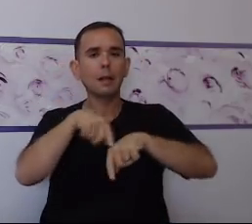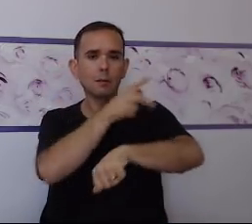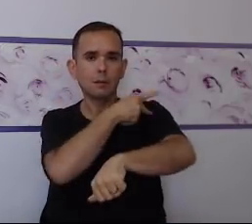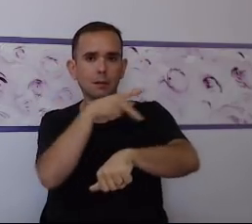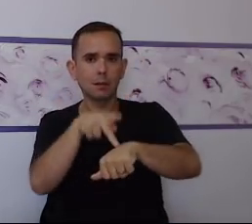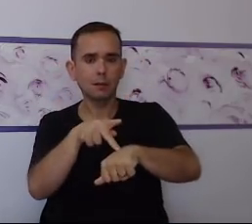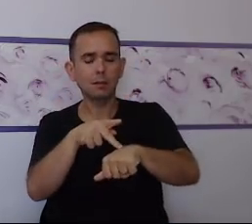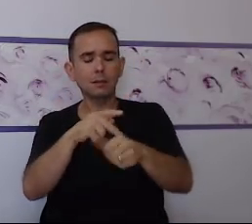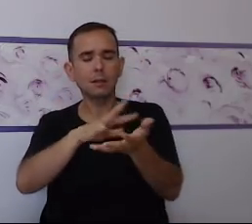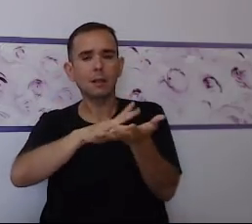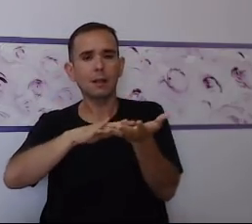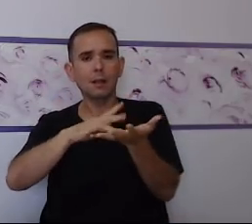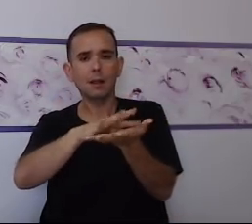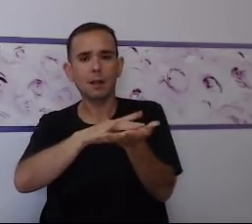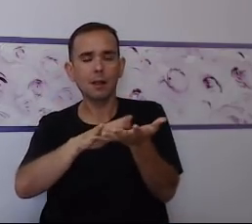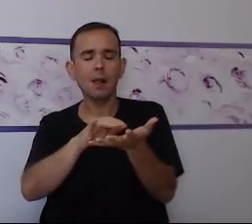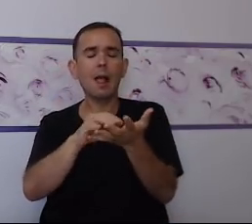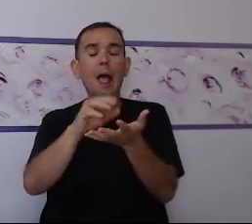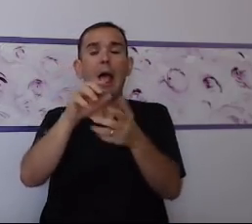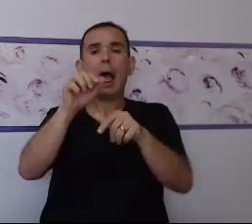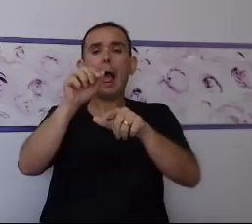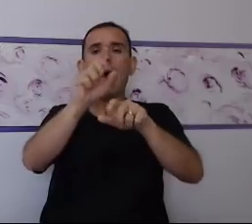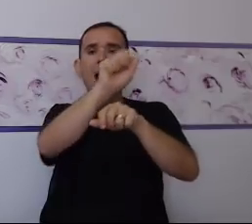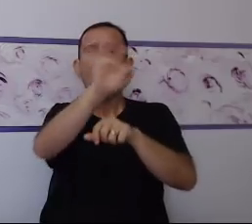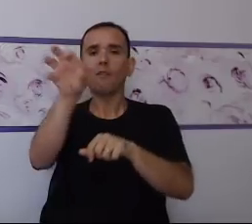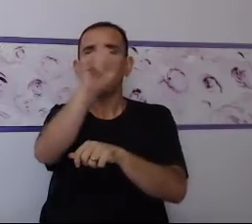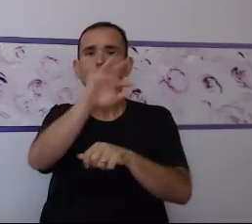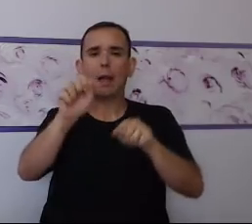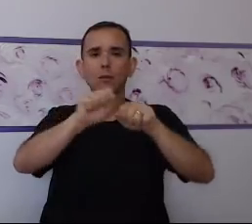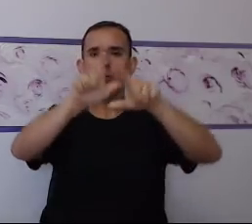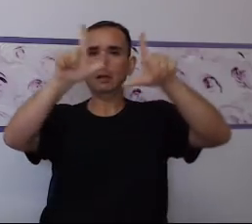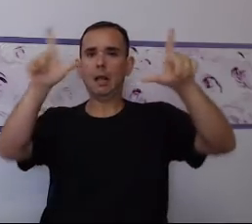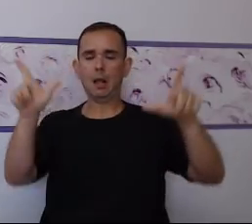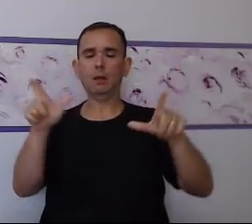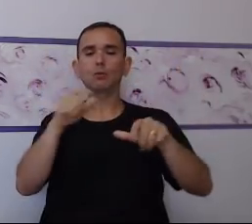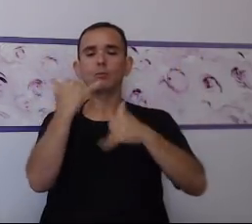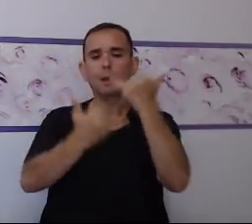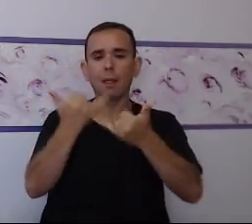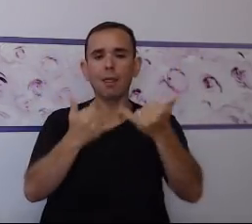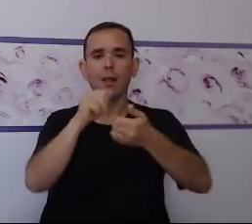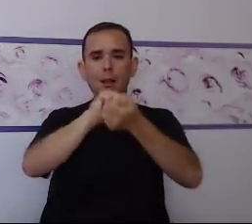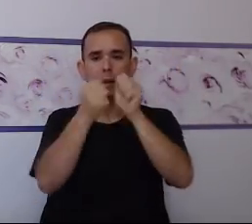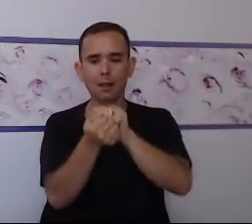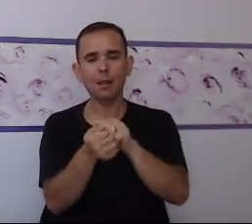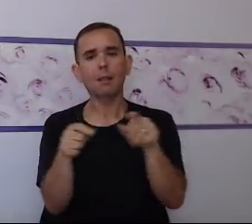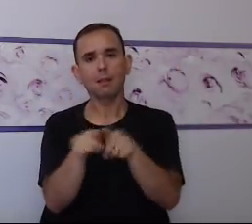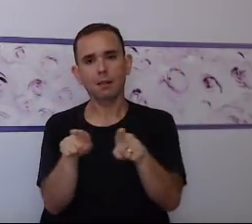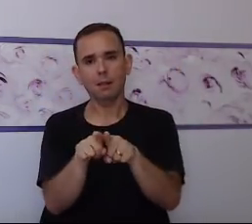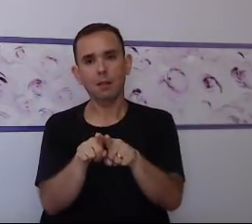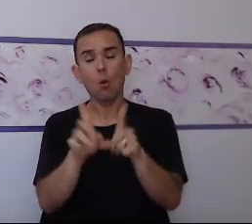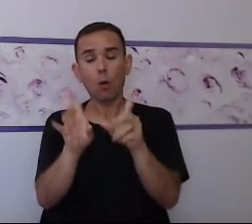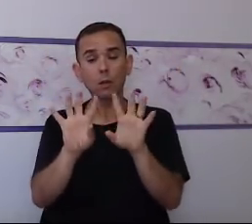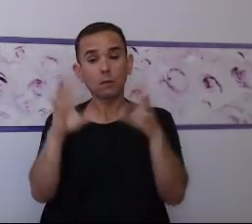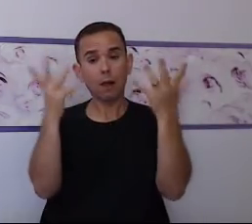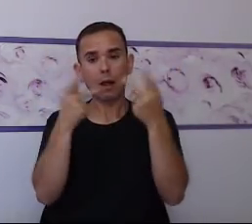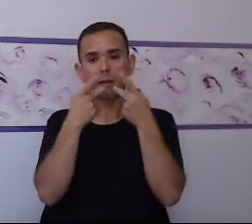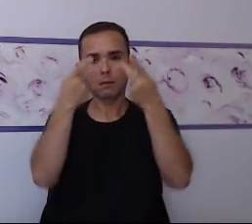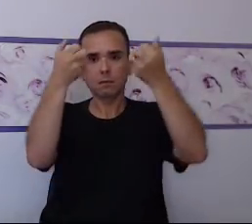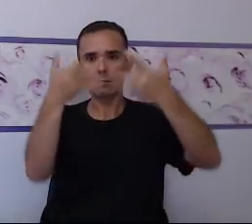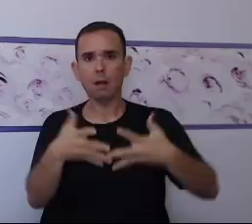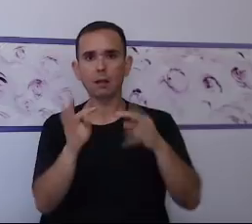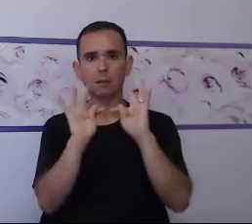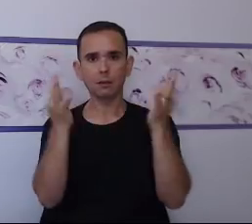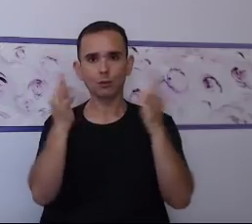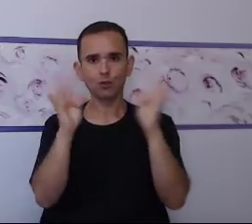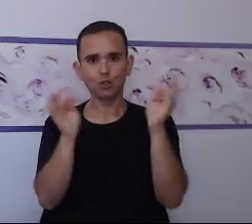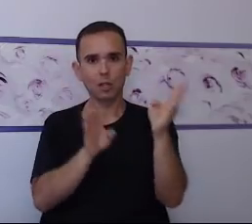pedagógicos em relevo, alfabeto ampliado, jogos pedagógicos adaptados e outros. Então, quando a gente fala em tecnologia assistiva, a gente pensa